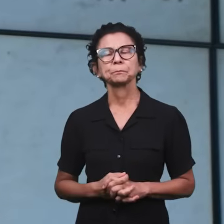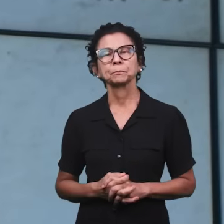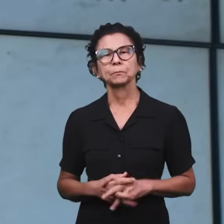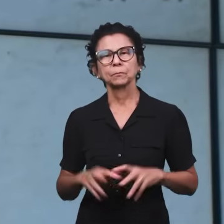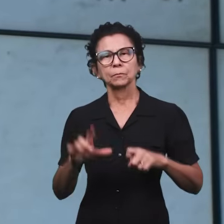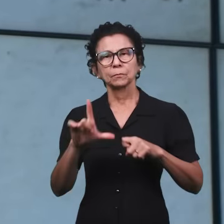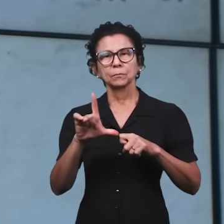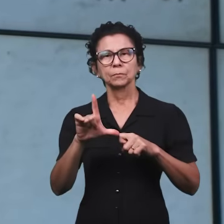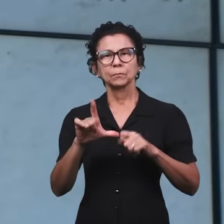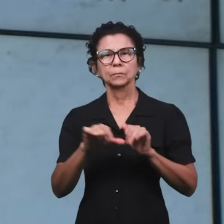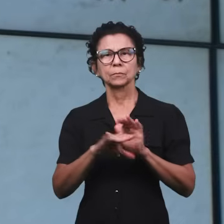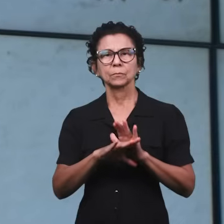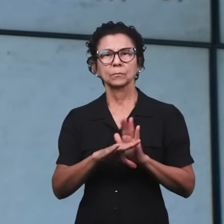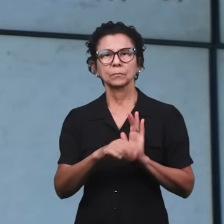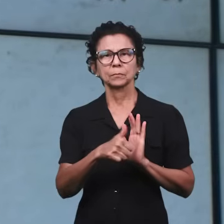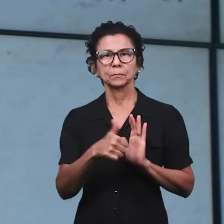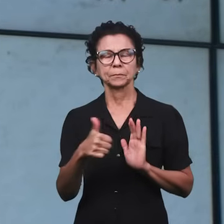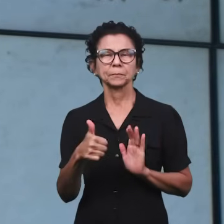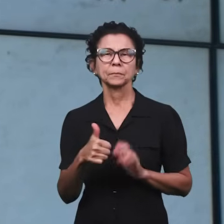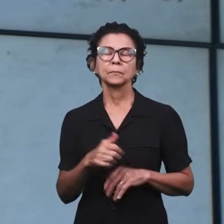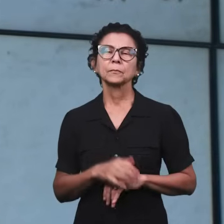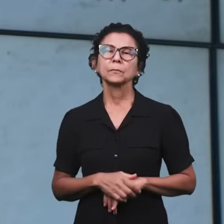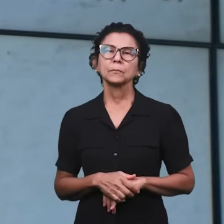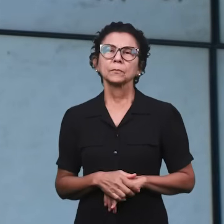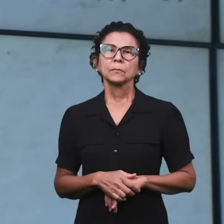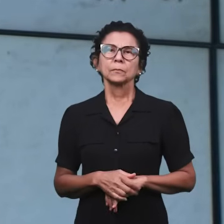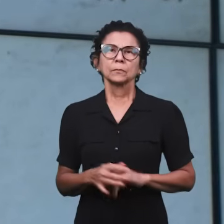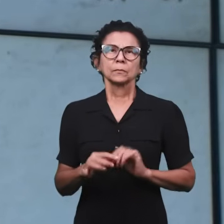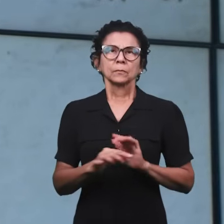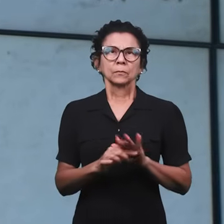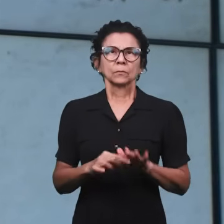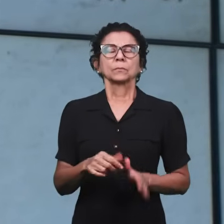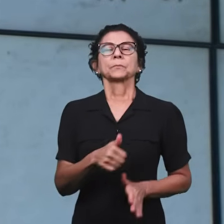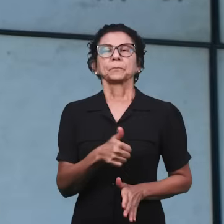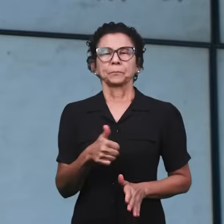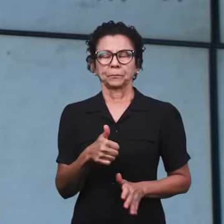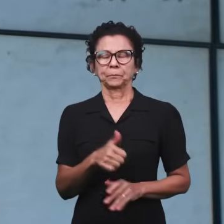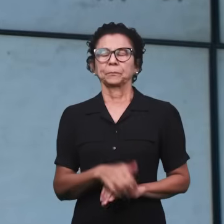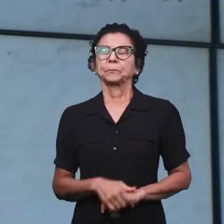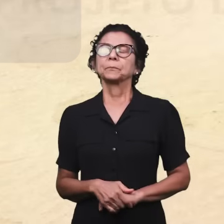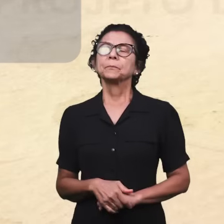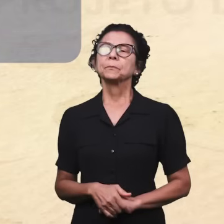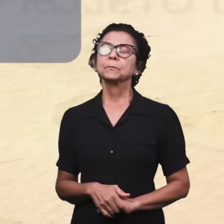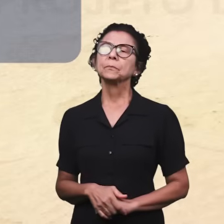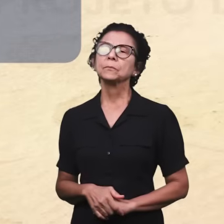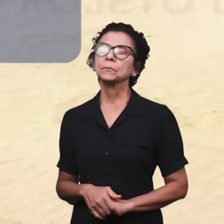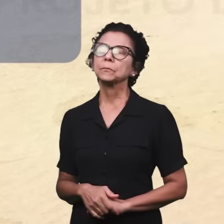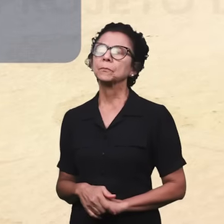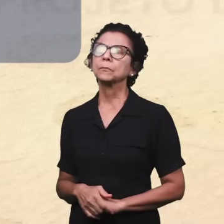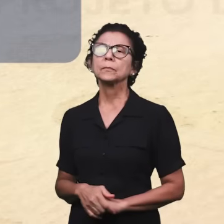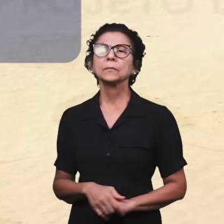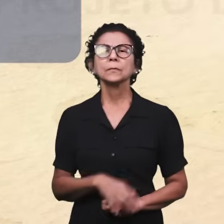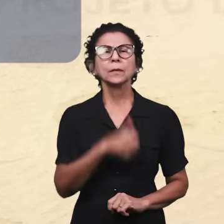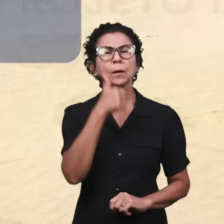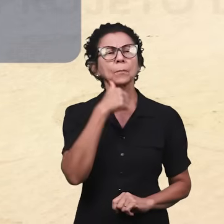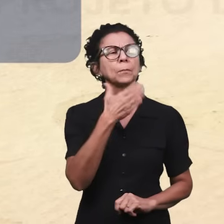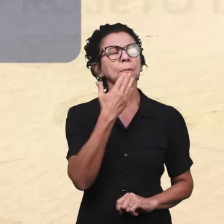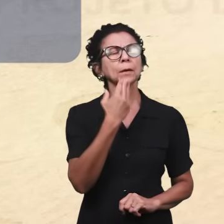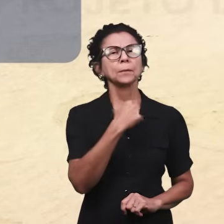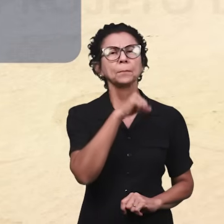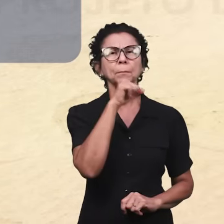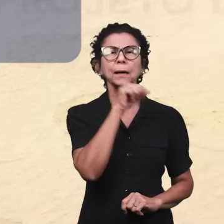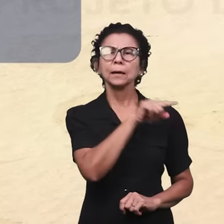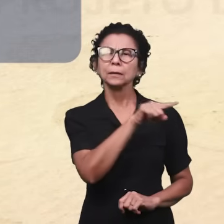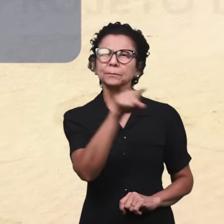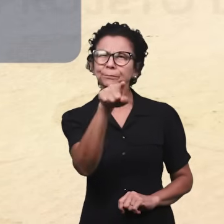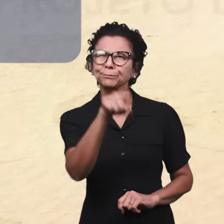está no Evangelho de Lucas, capítulo 11, a partir do versículo 11. E qual pai dentre vós